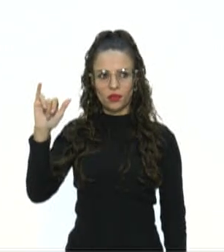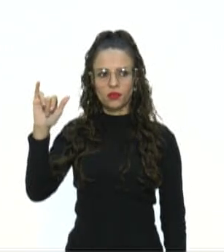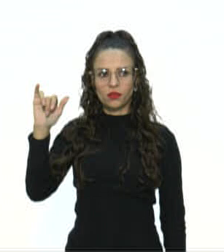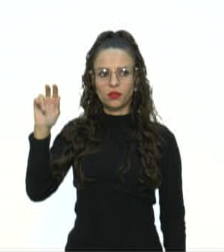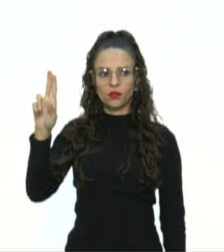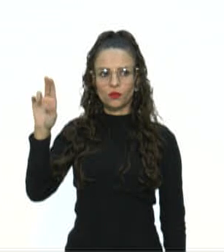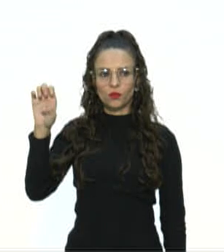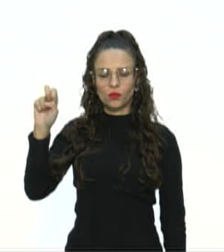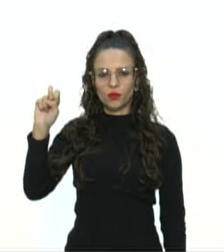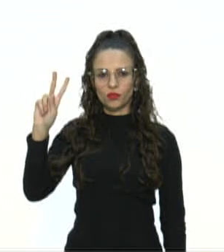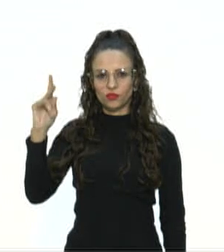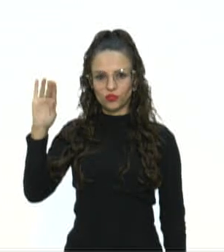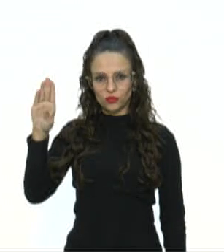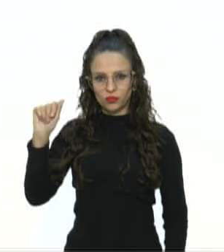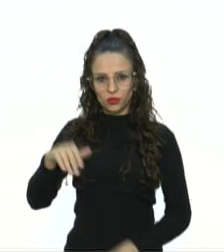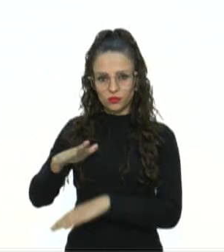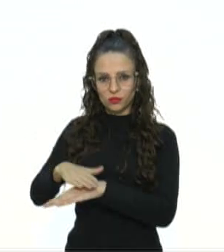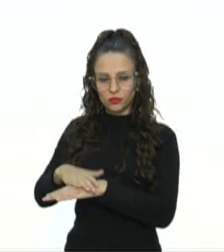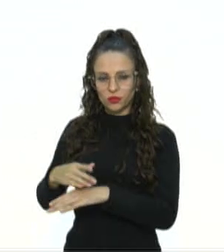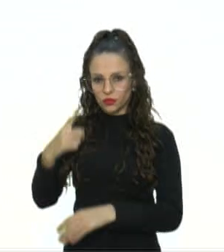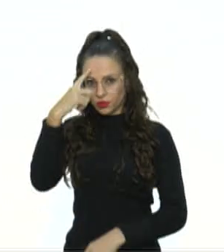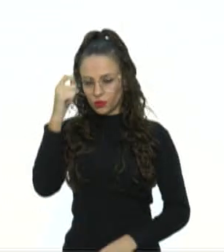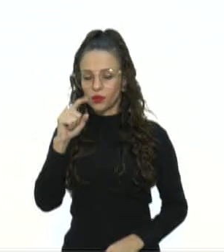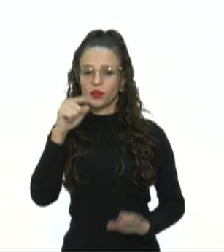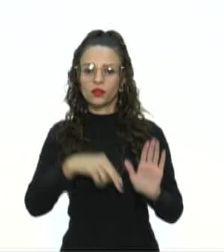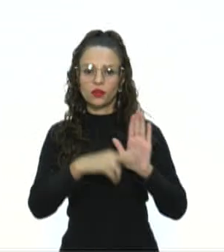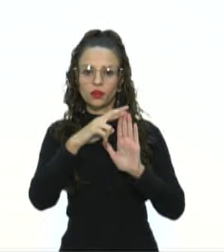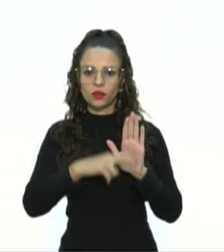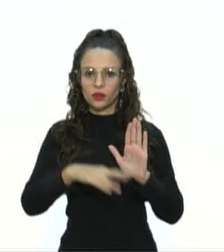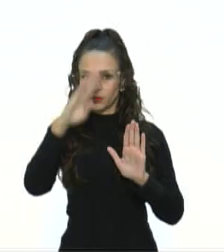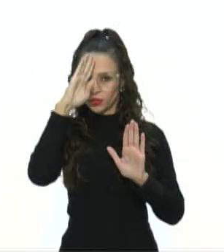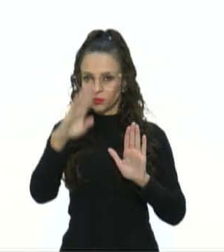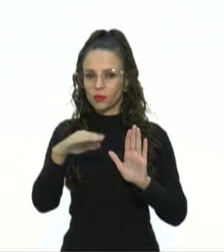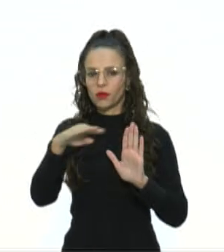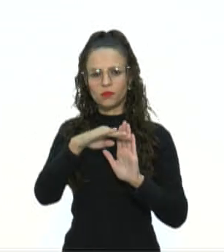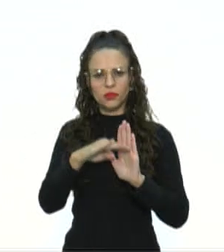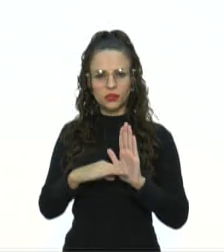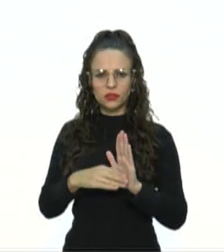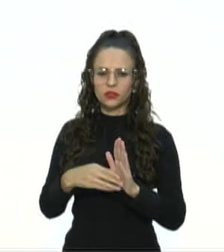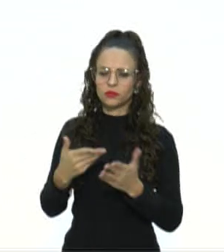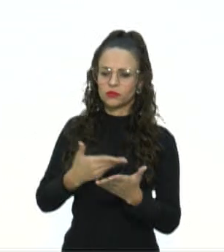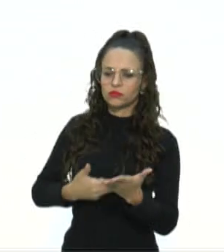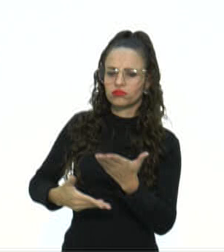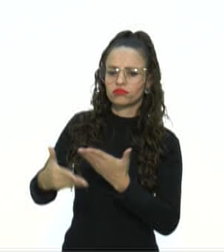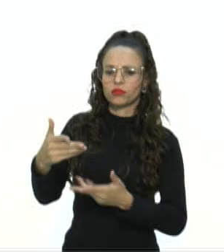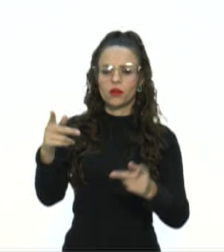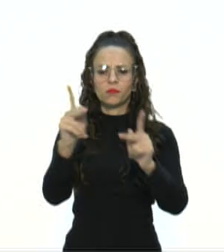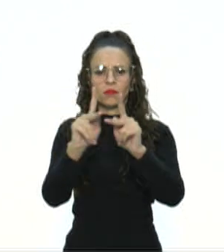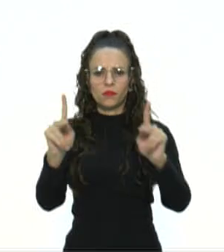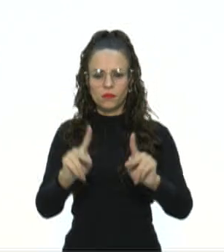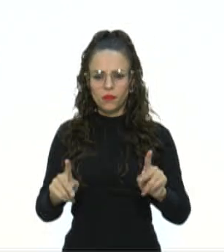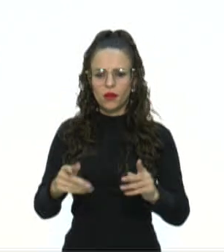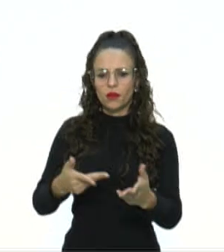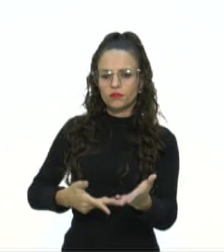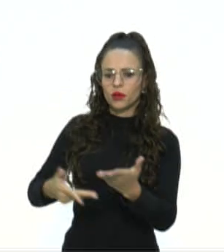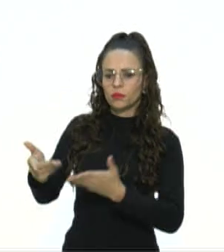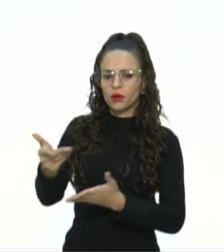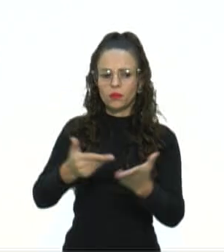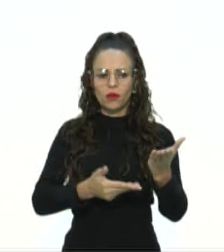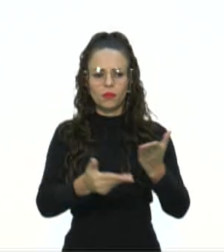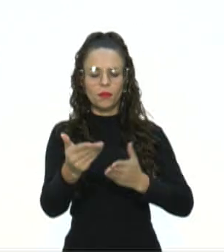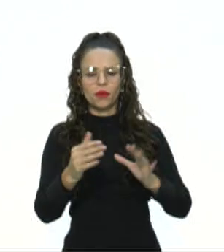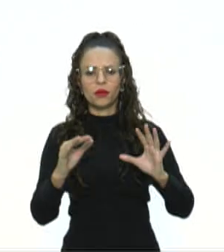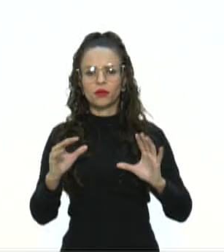conceito fundamental desta arte marcial consiste no princípio da harmonia, seja entre seus praticantes, seja